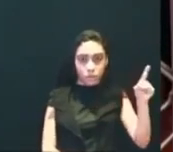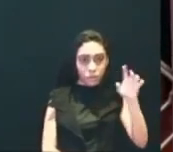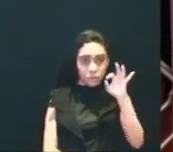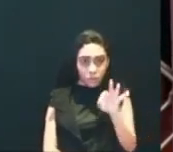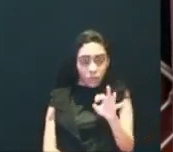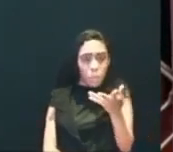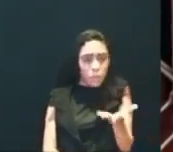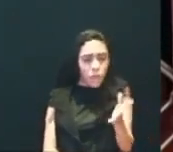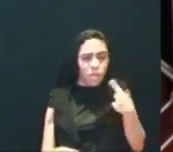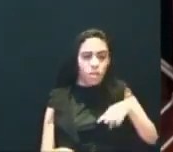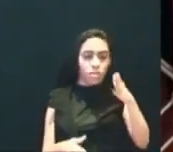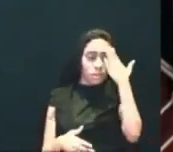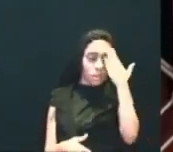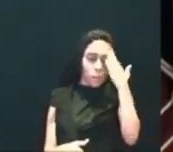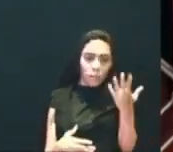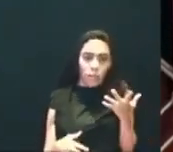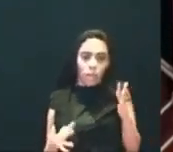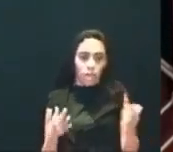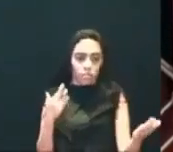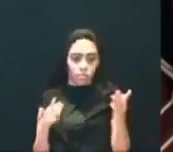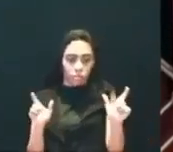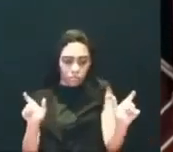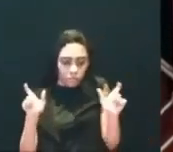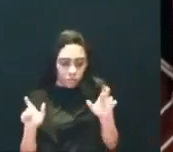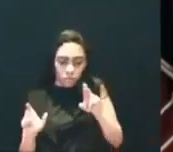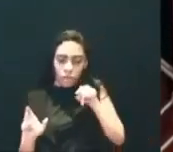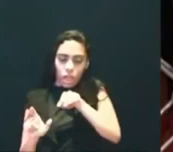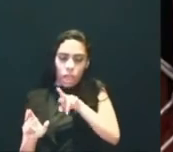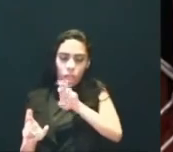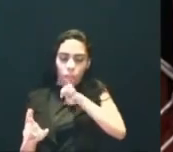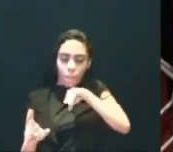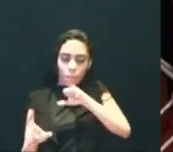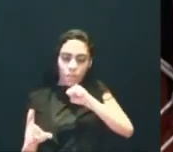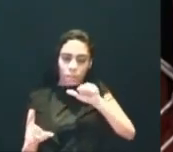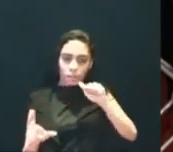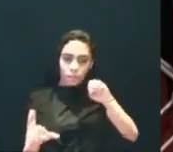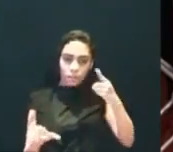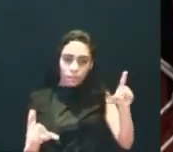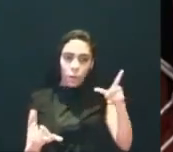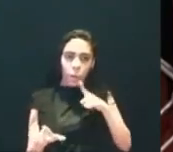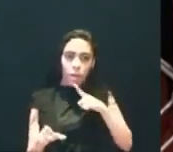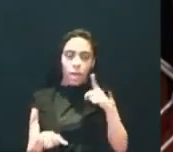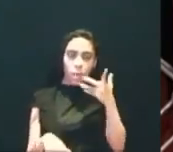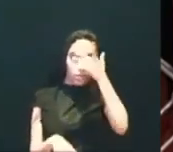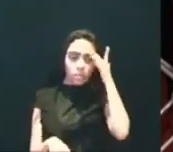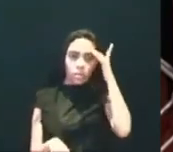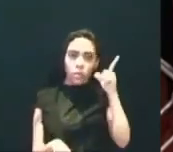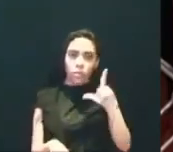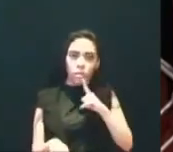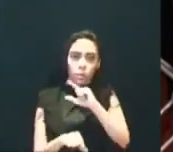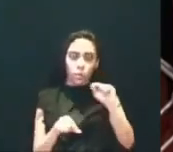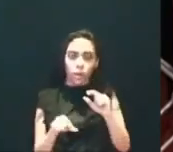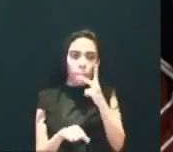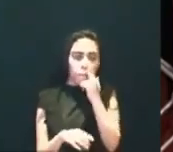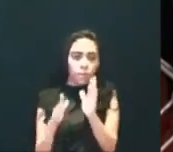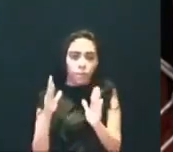E até que ponto a gente pode usar o termo remissão para um paciente que é metastático, muito embora dentro daquele prazo que o